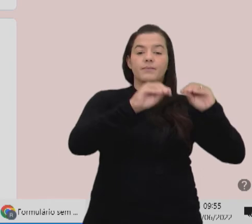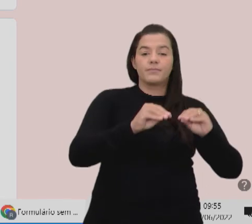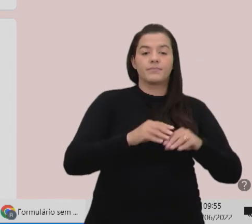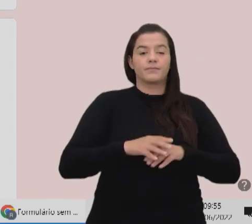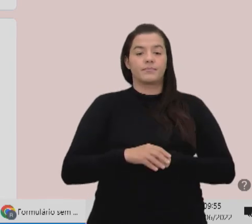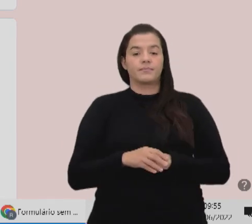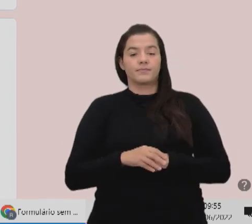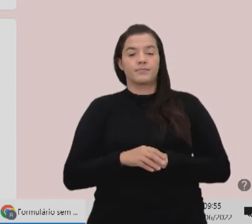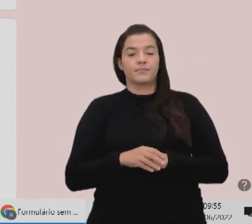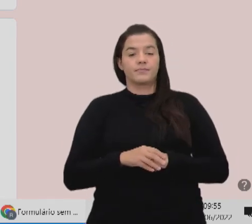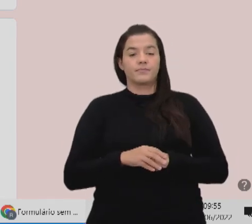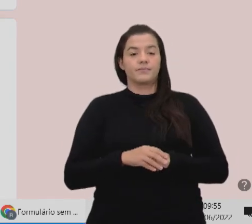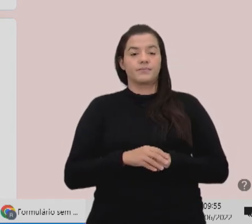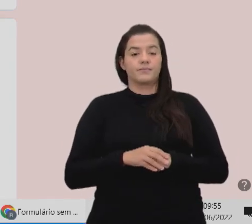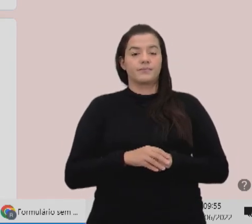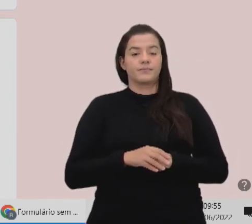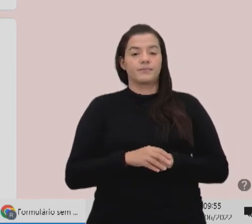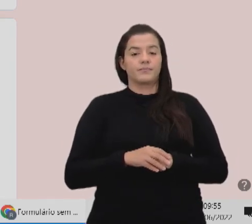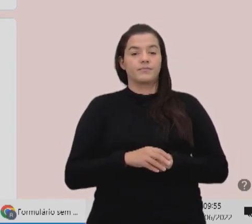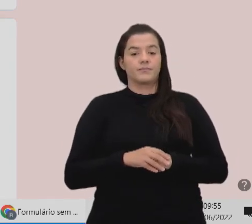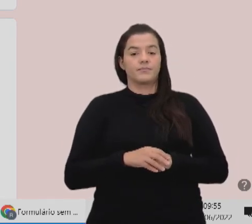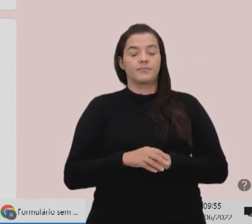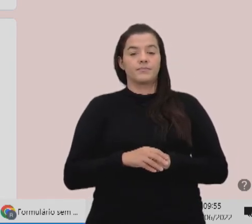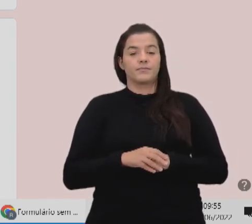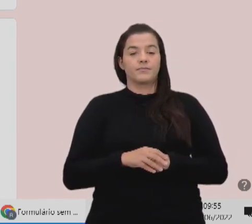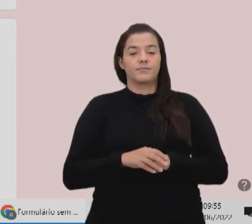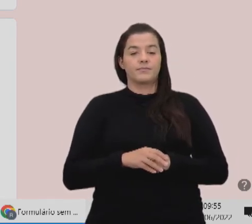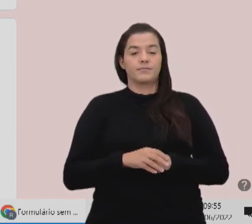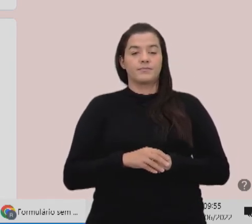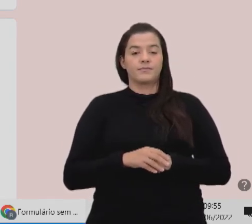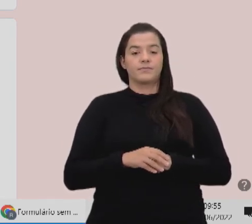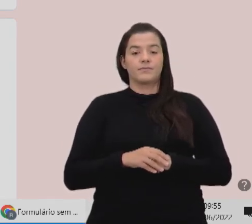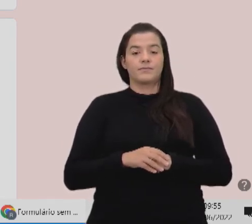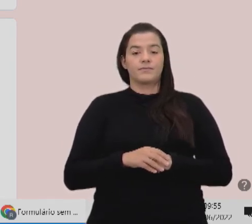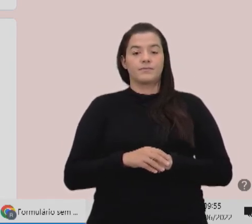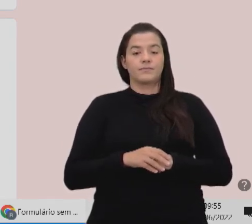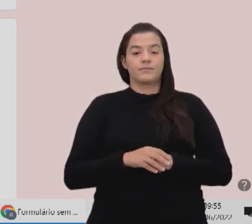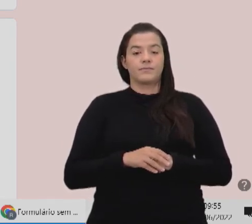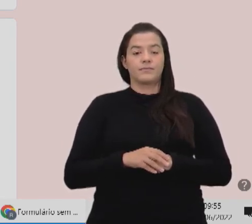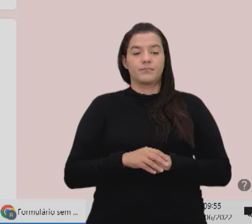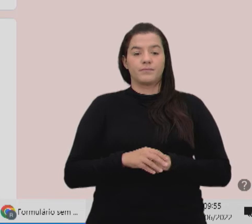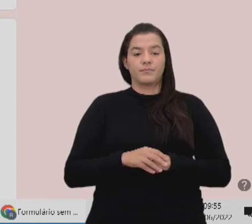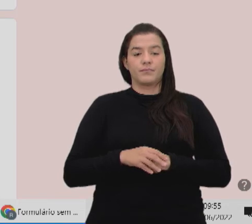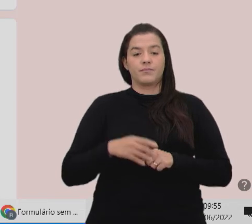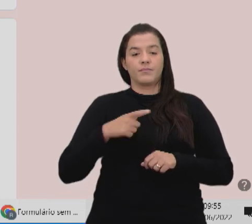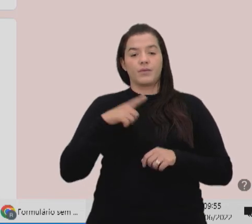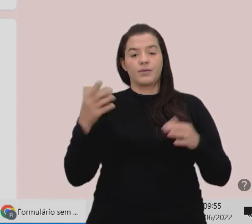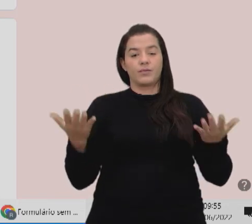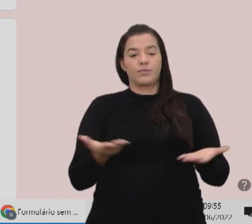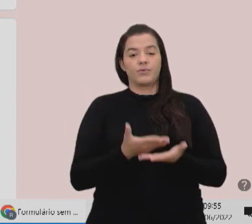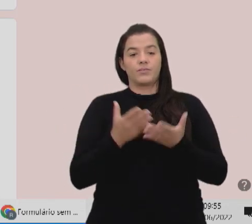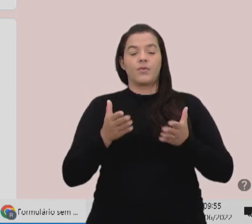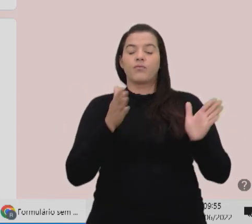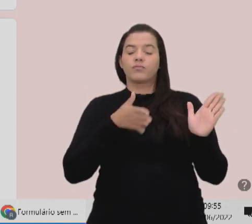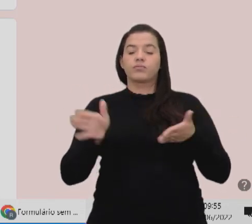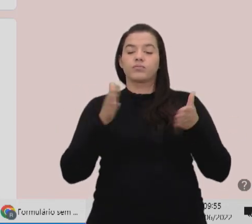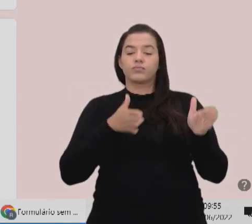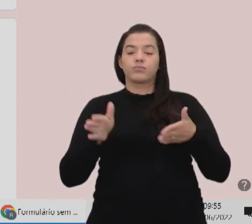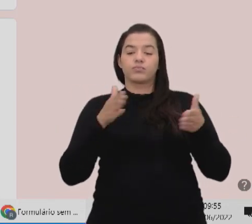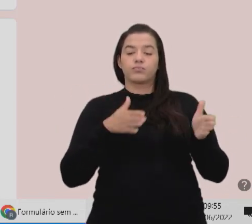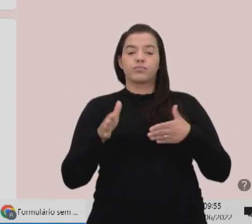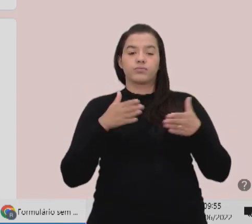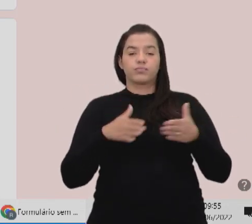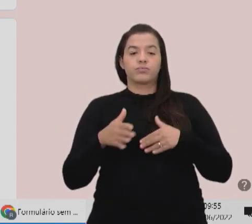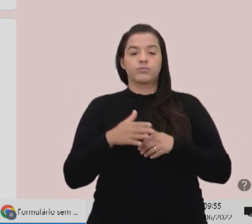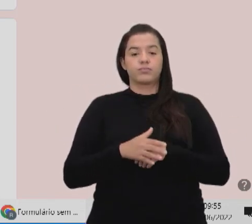só vai preenchendo aqui? Consegue voltar? Consigo. Tinha a ver com reciclagem, eu não Tá. lembro direito. Produção de lixo no ambiente familiar. Produção, tô